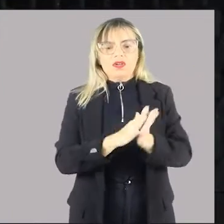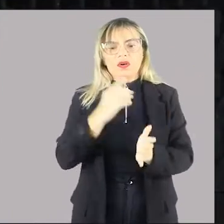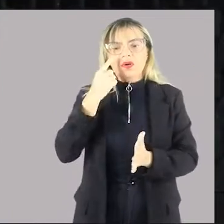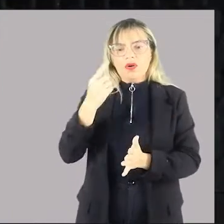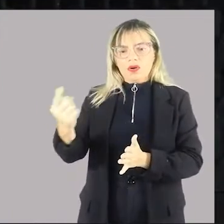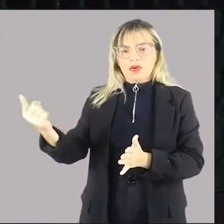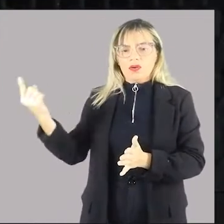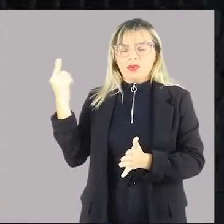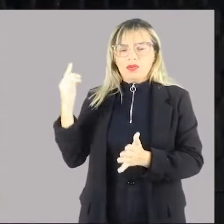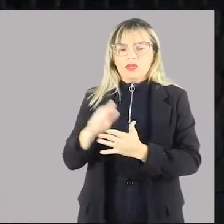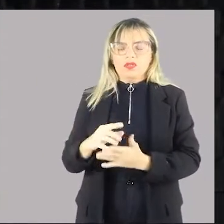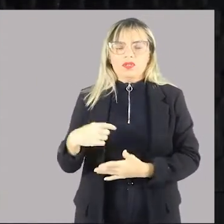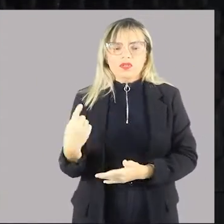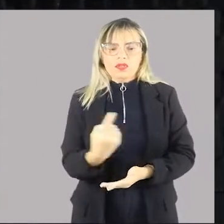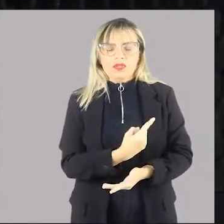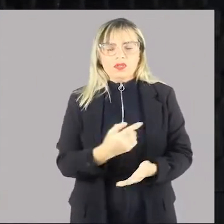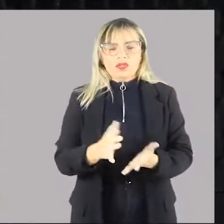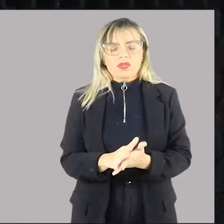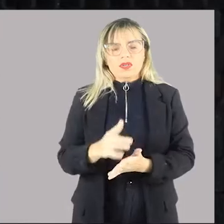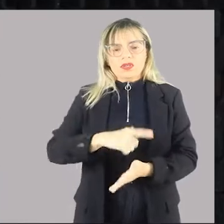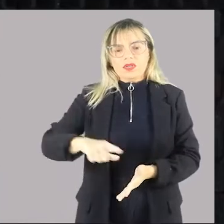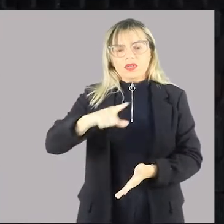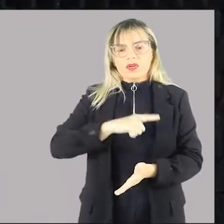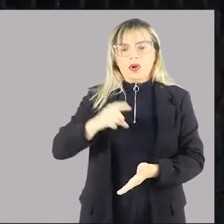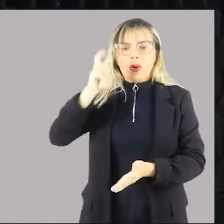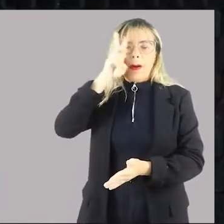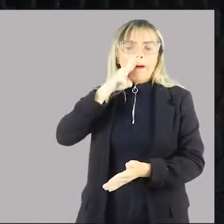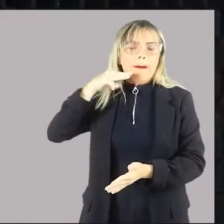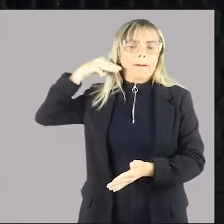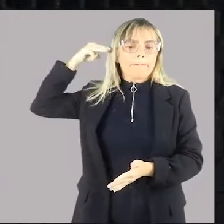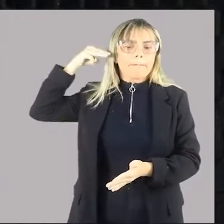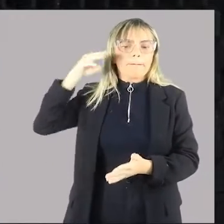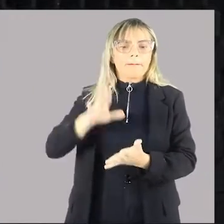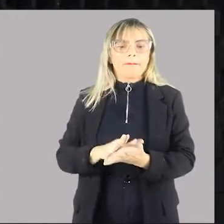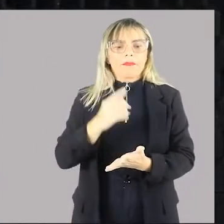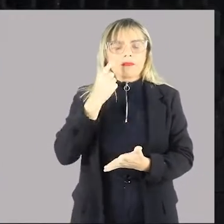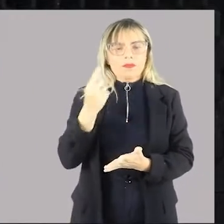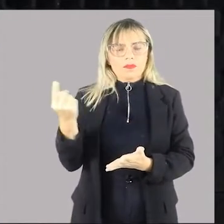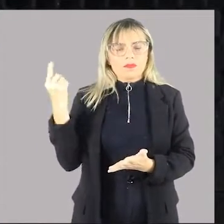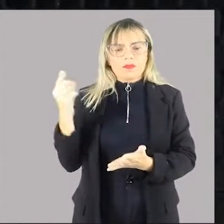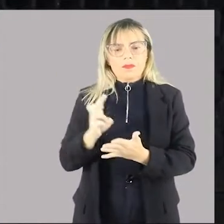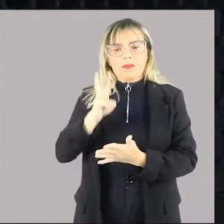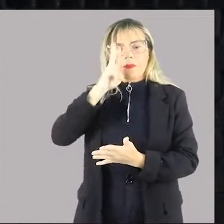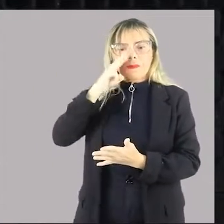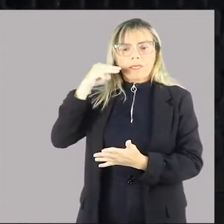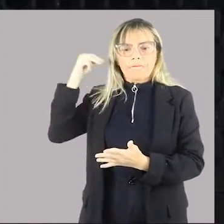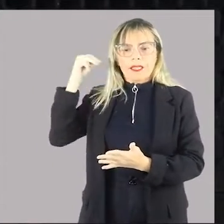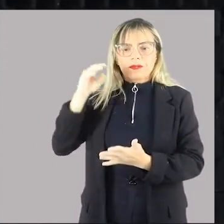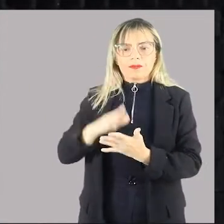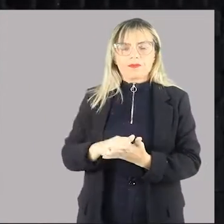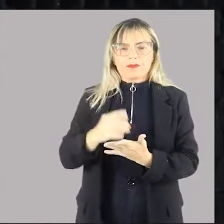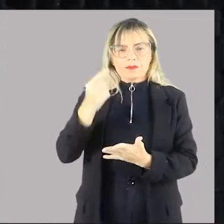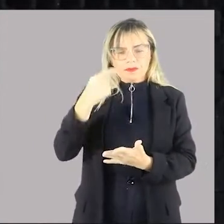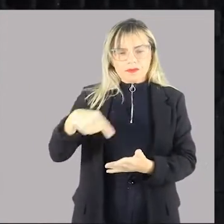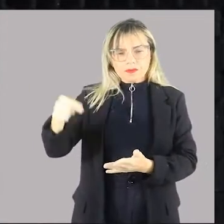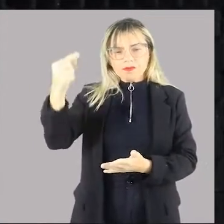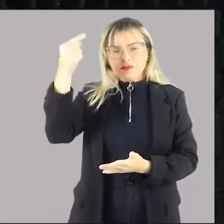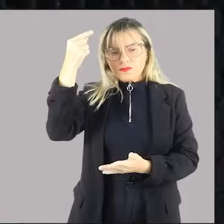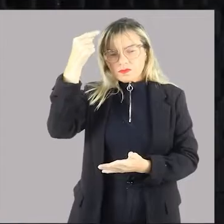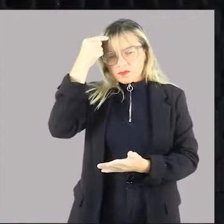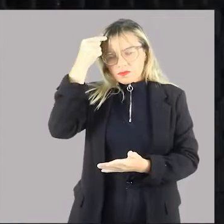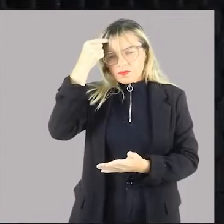Entre eles, nós temos aqui o pensador Karl Marx. Tá? E Marx, se observa com bastante